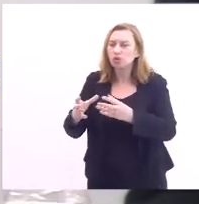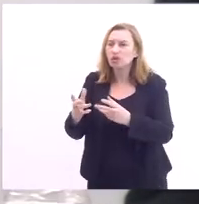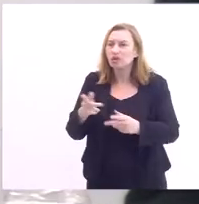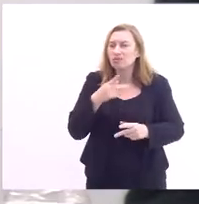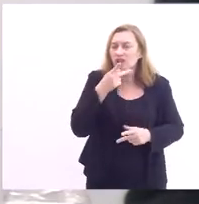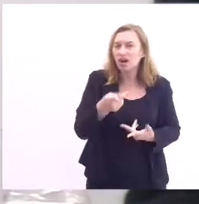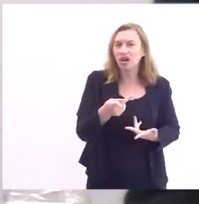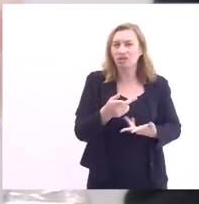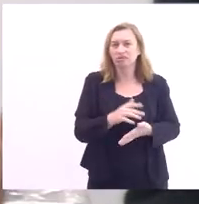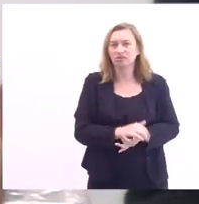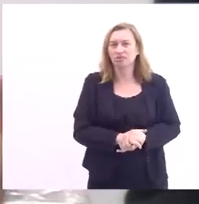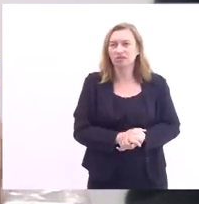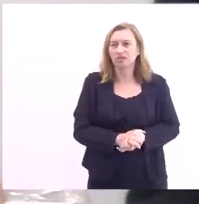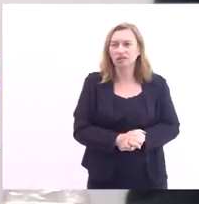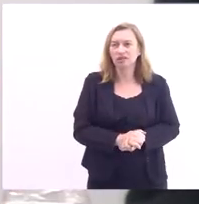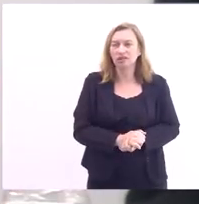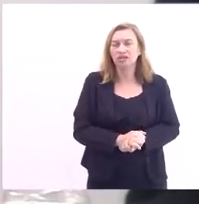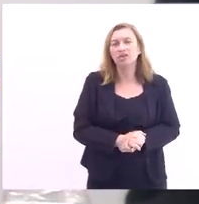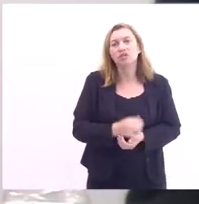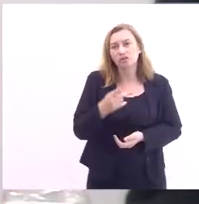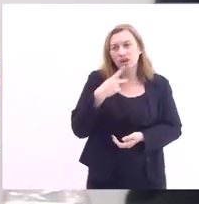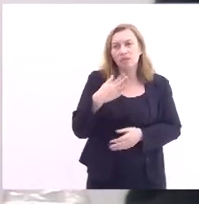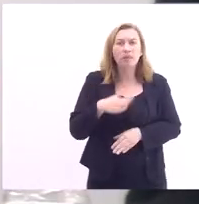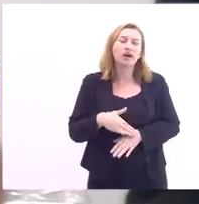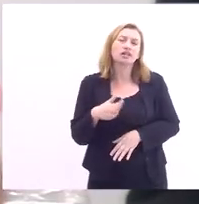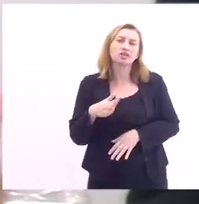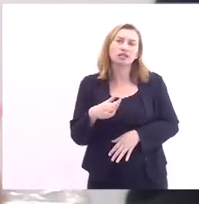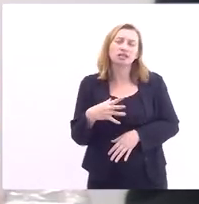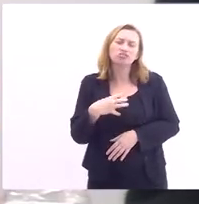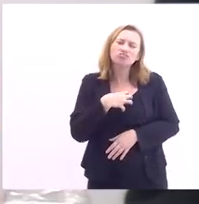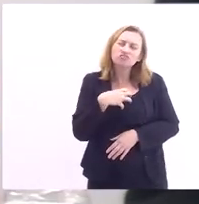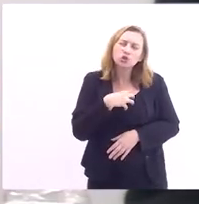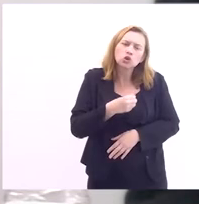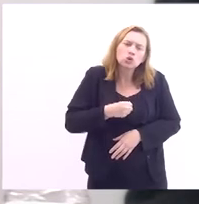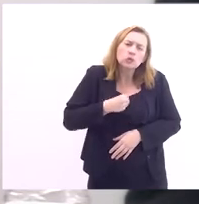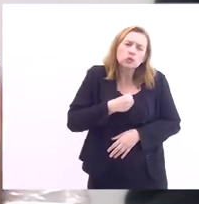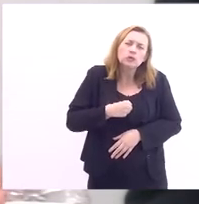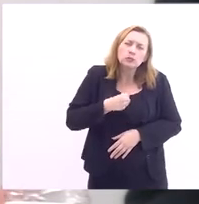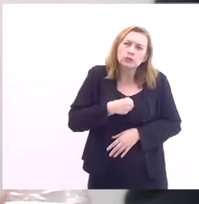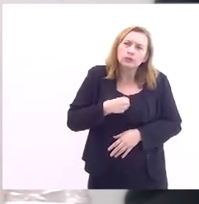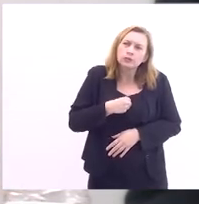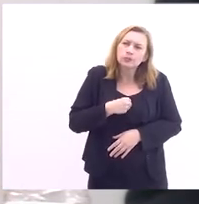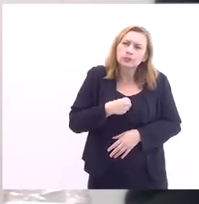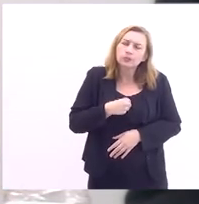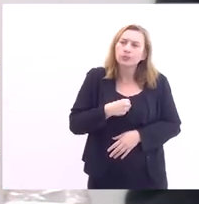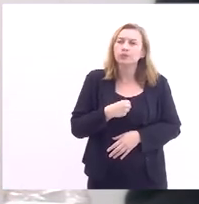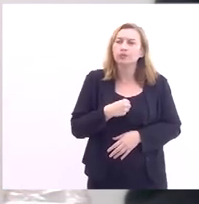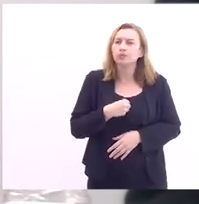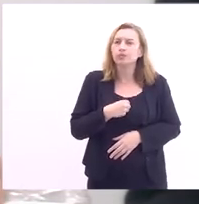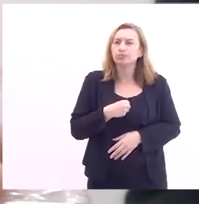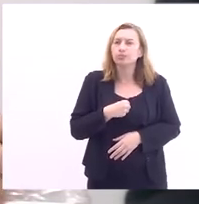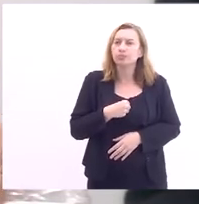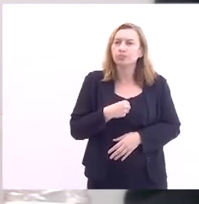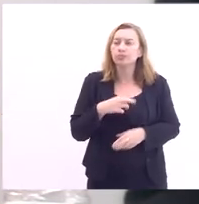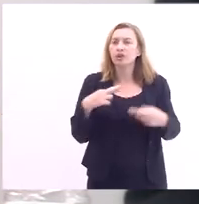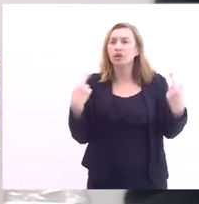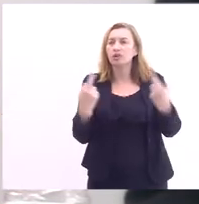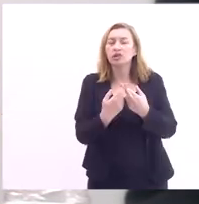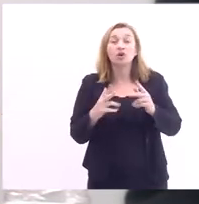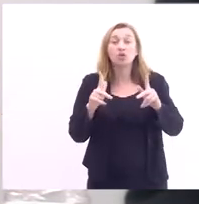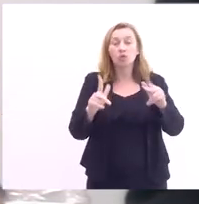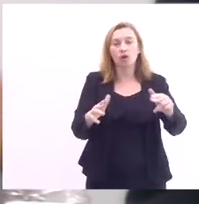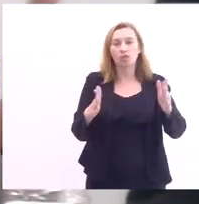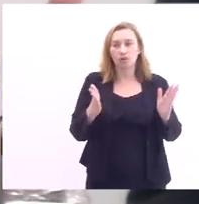manifestarem. E vou dizer mais, eu sinto falta de que não haja mais audiências como